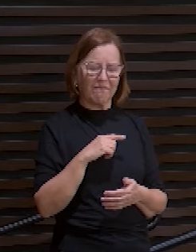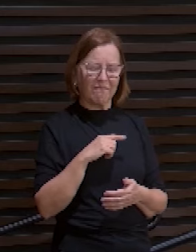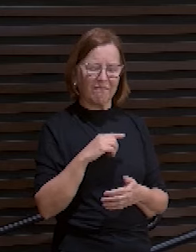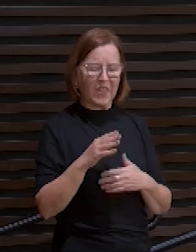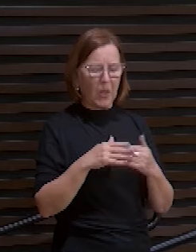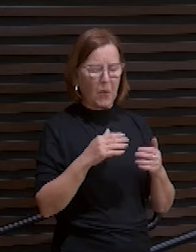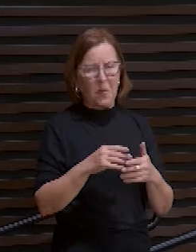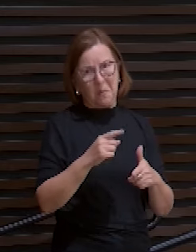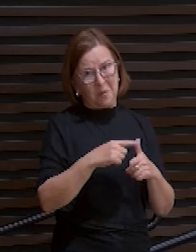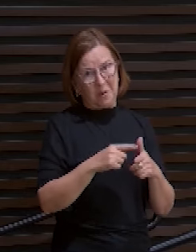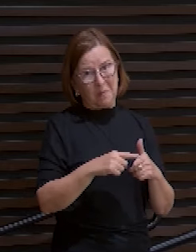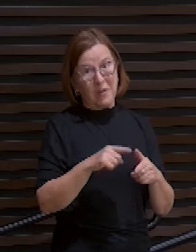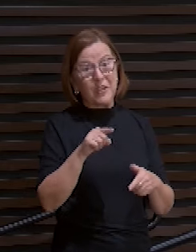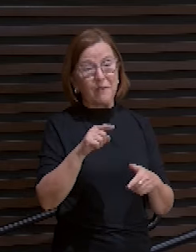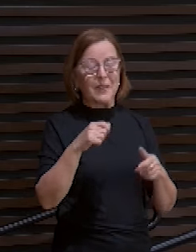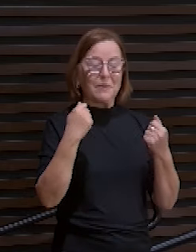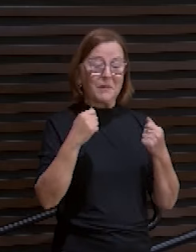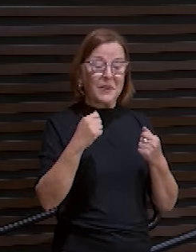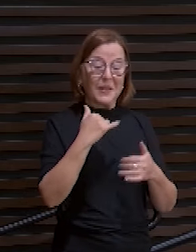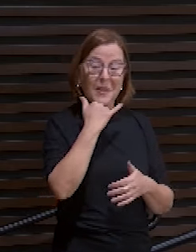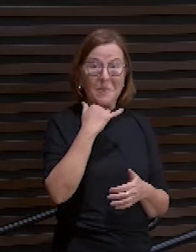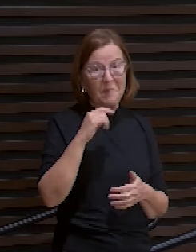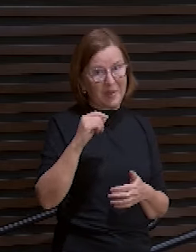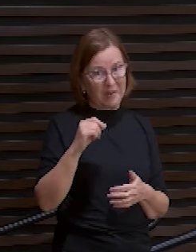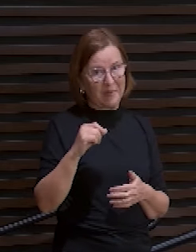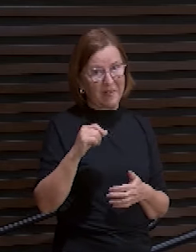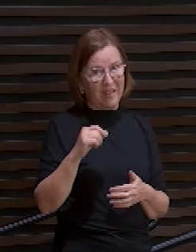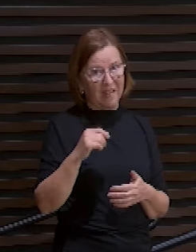alguém Faça isso